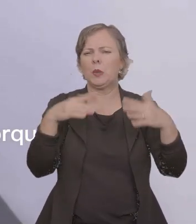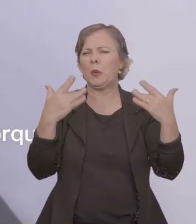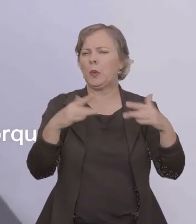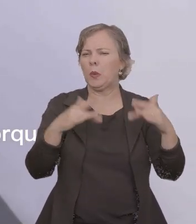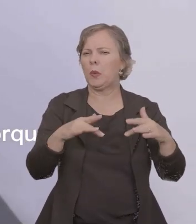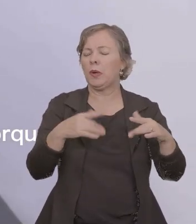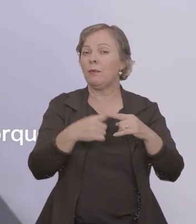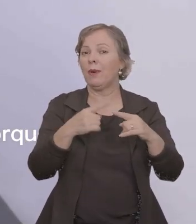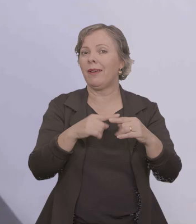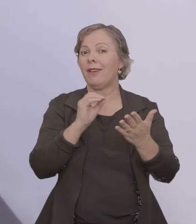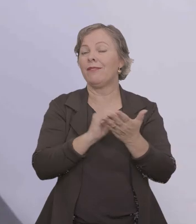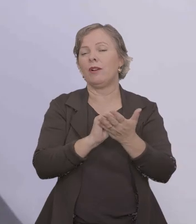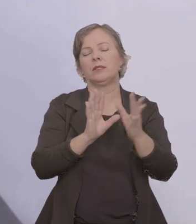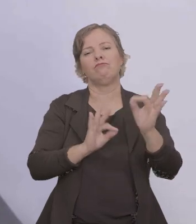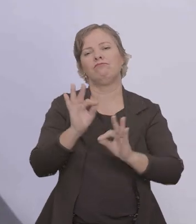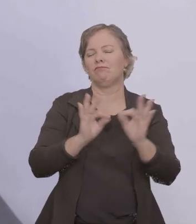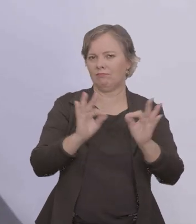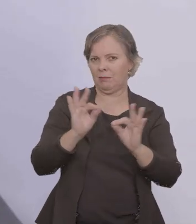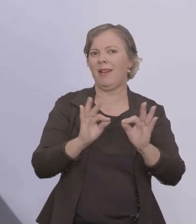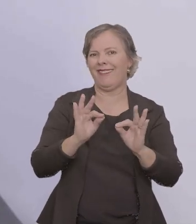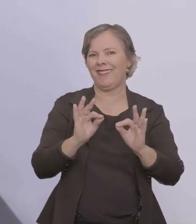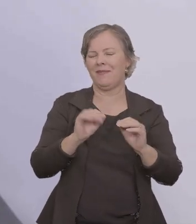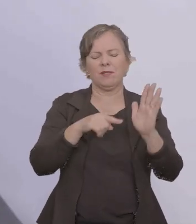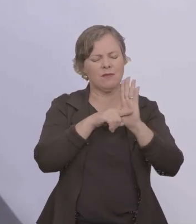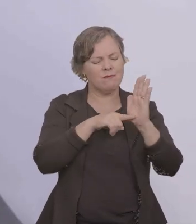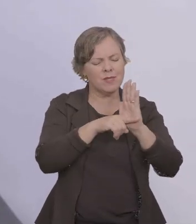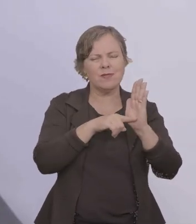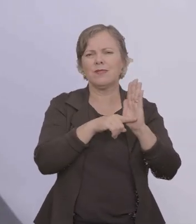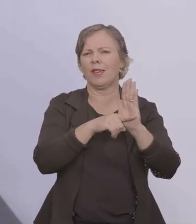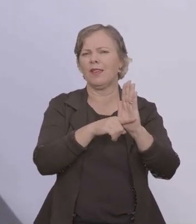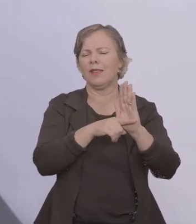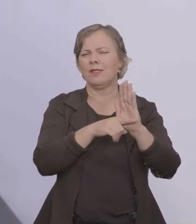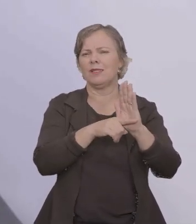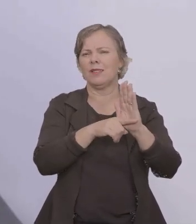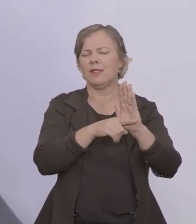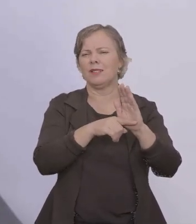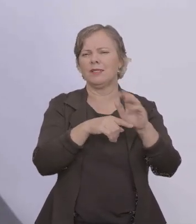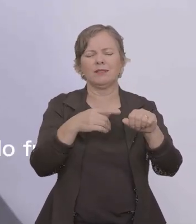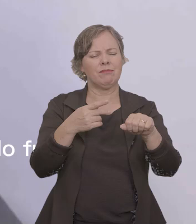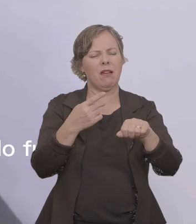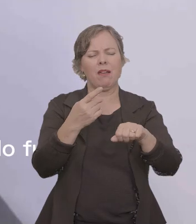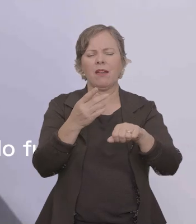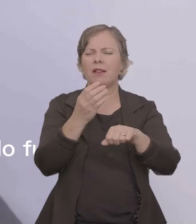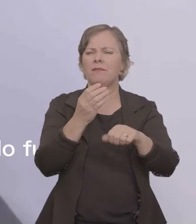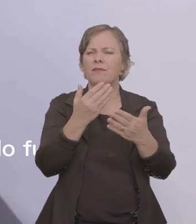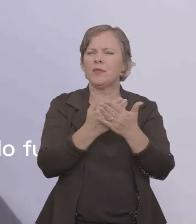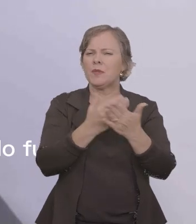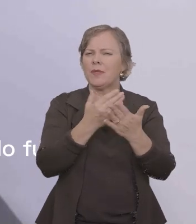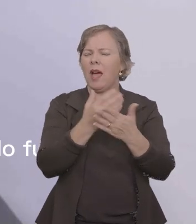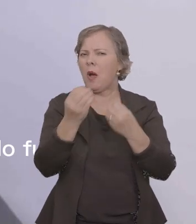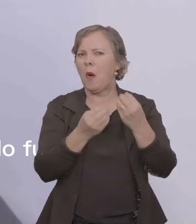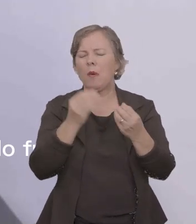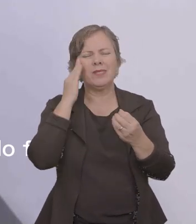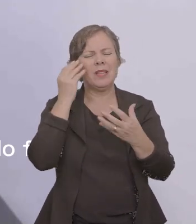estamos preparados para ele. Então, através dessa pesquisa, dessa busca, né, de saber como que o